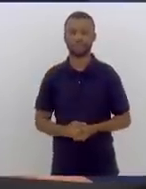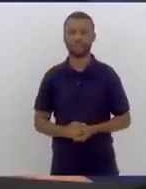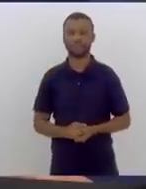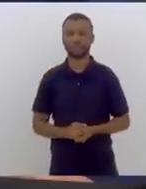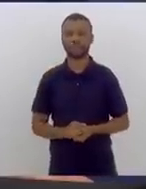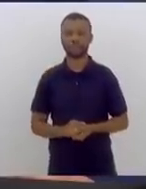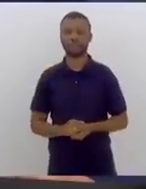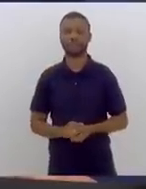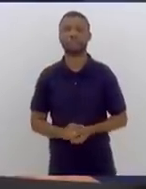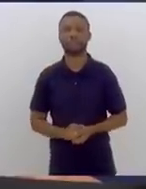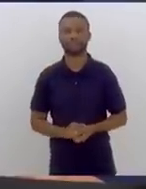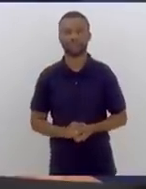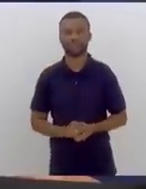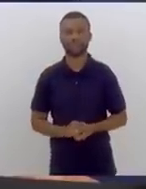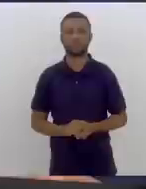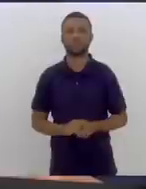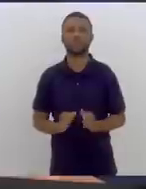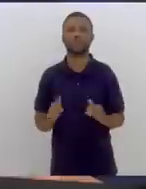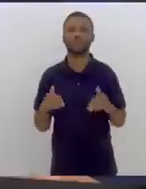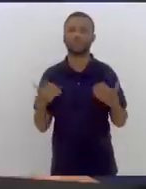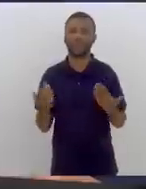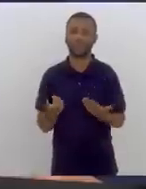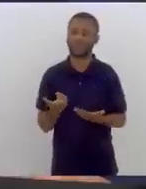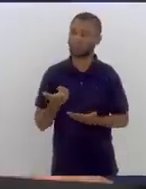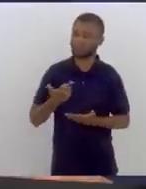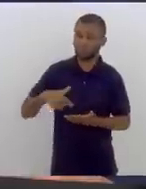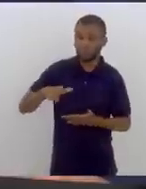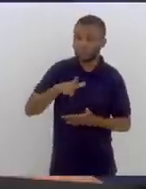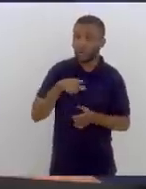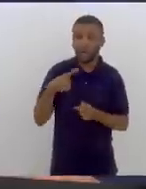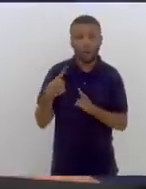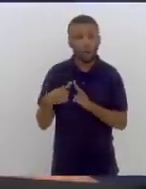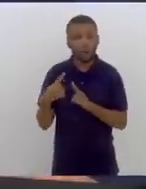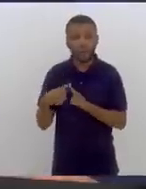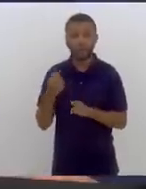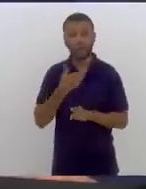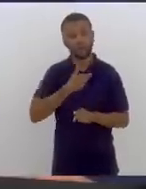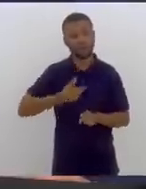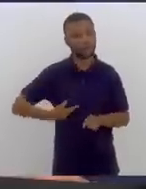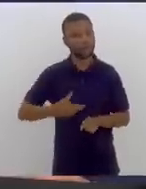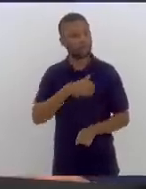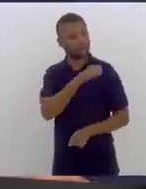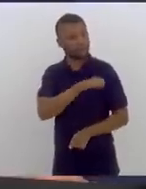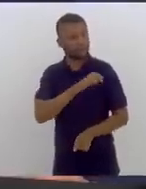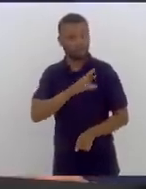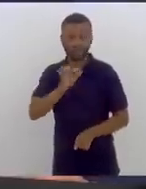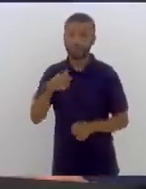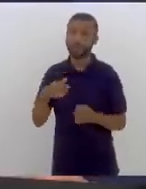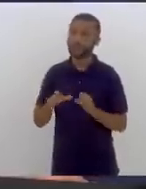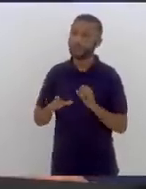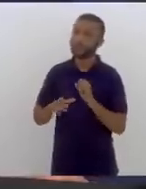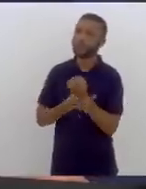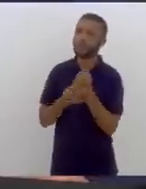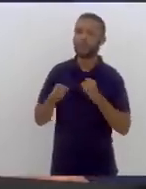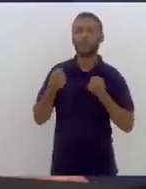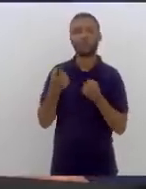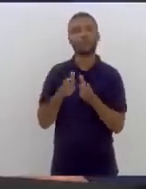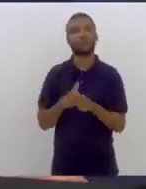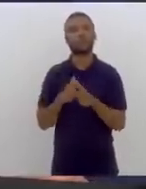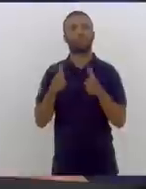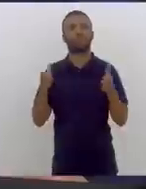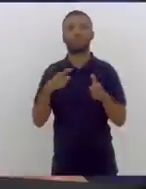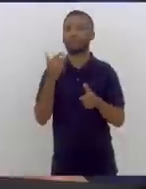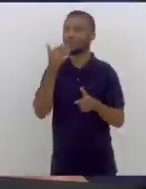então não há porque o governo do estado alegar que precisa de maior segurança e tal nós estamos